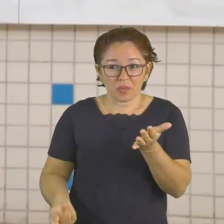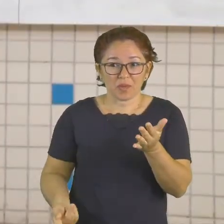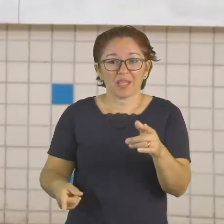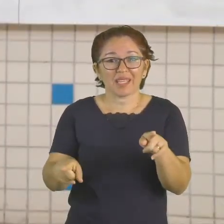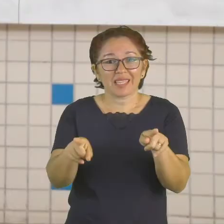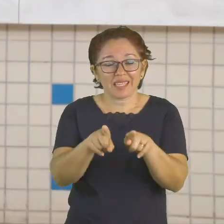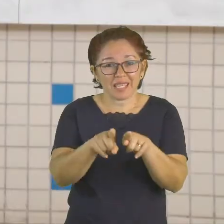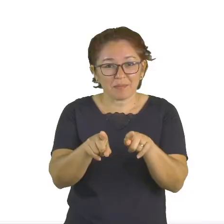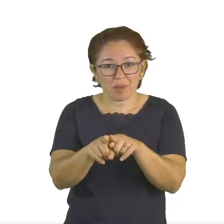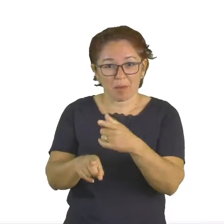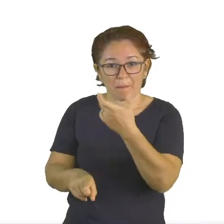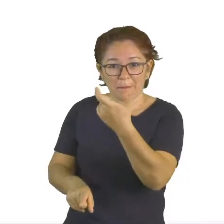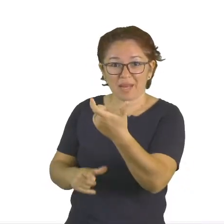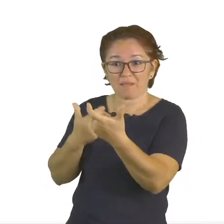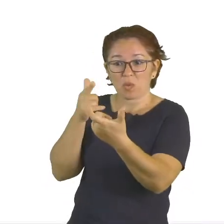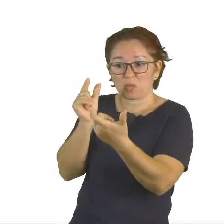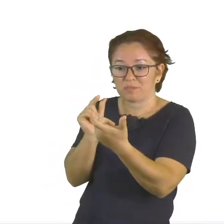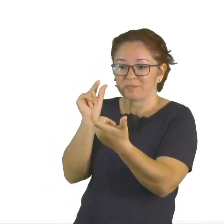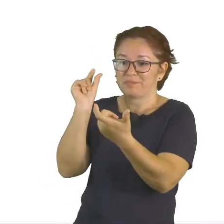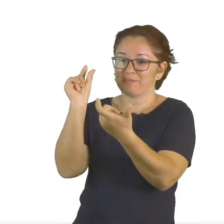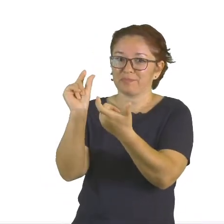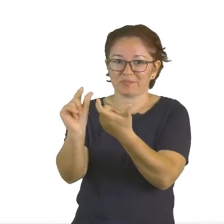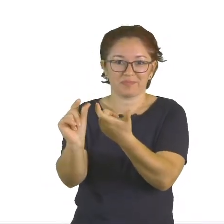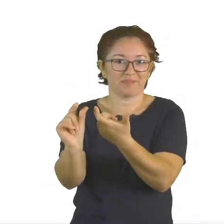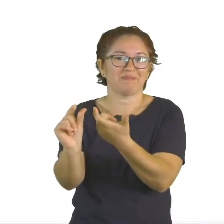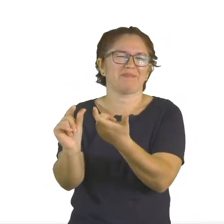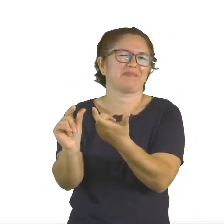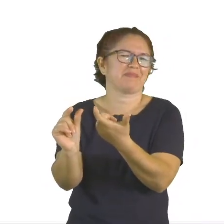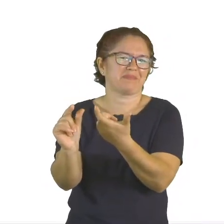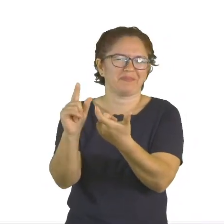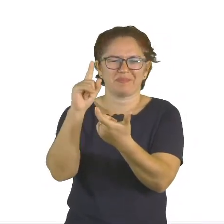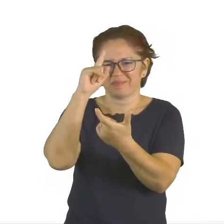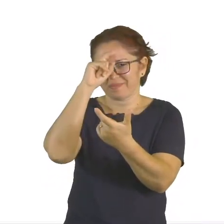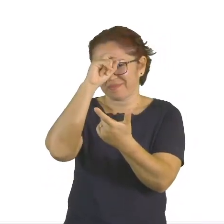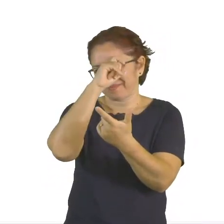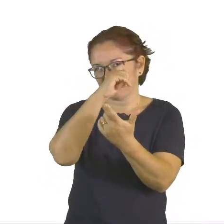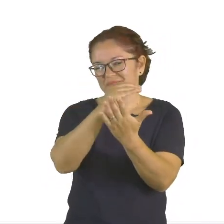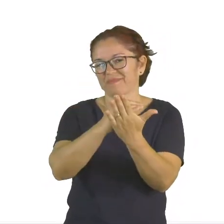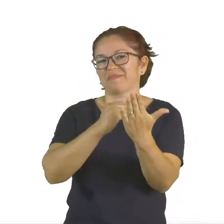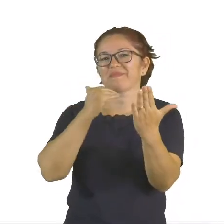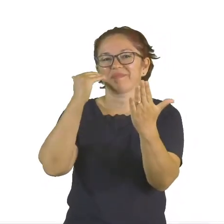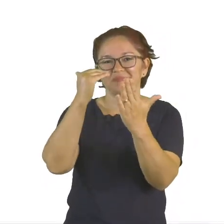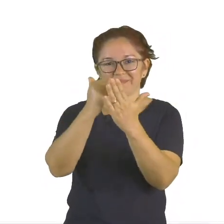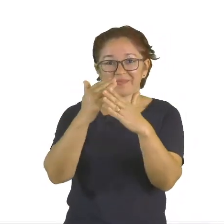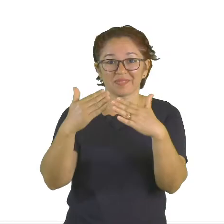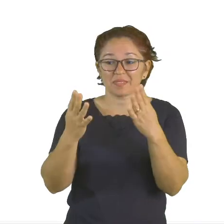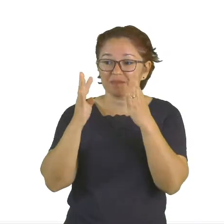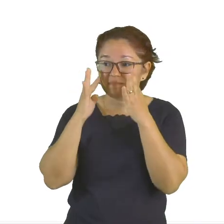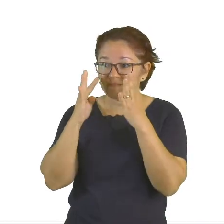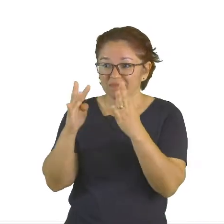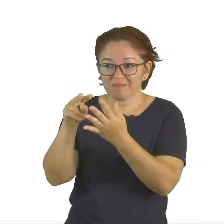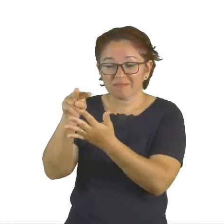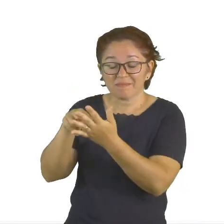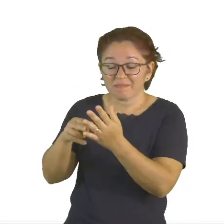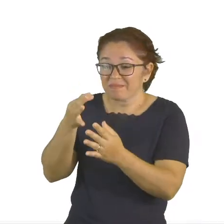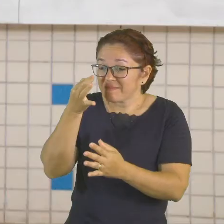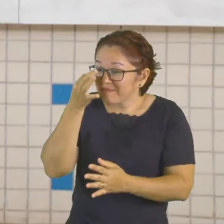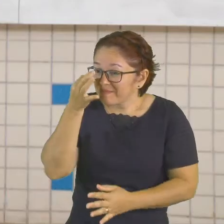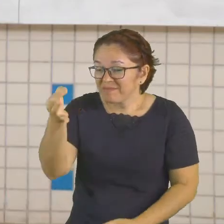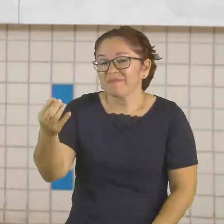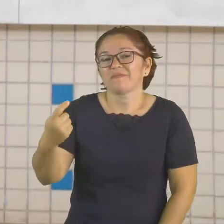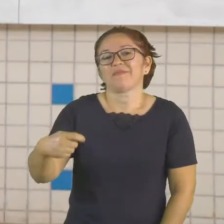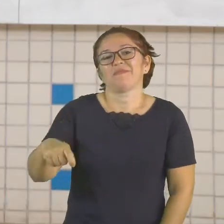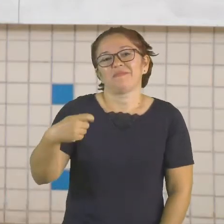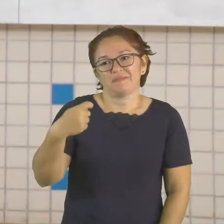prefixo e sufixo e formando outras palavras. Então, é uma leitura que exige atenção, tá? É do Haroldo